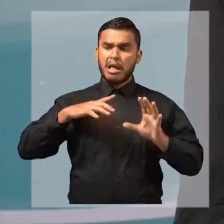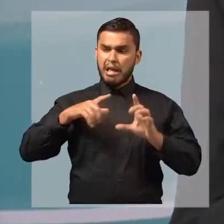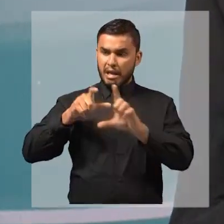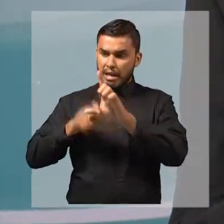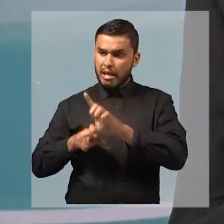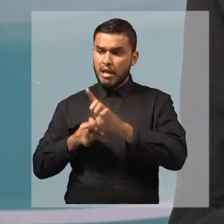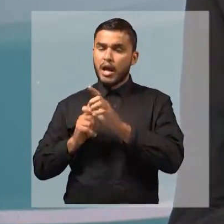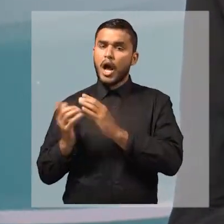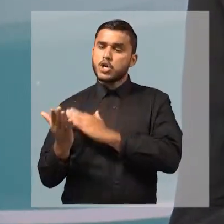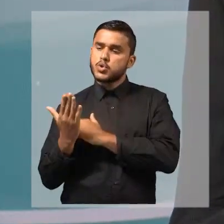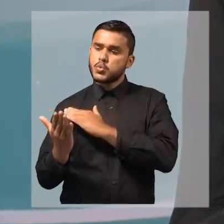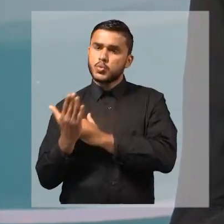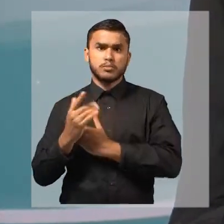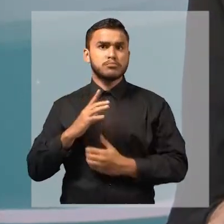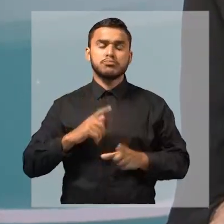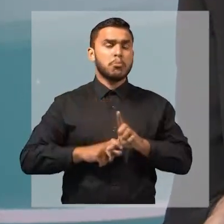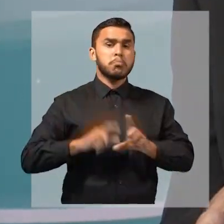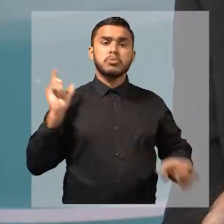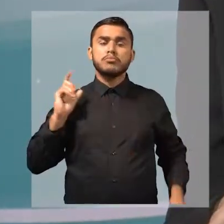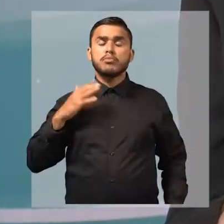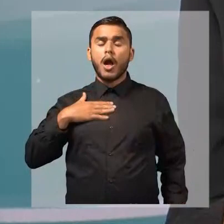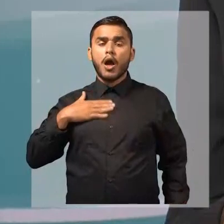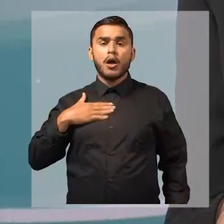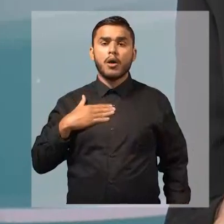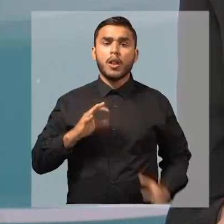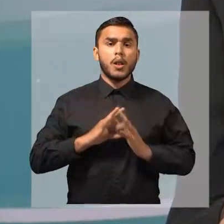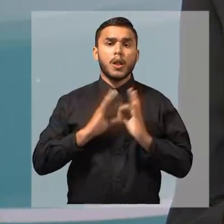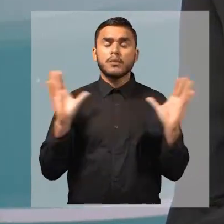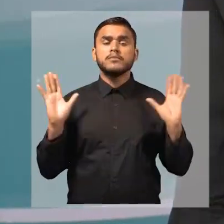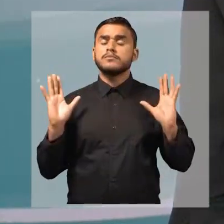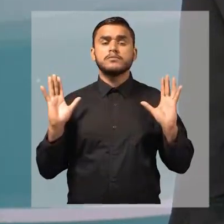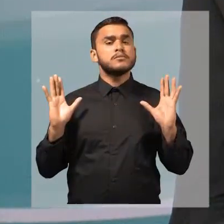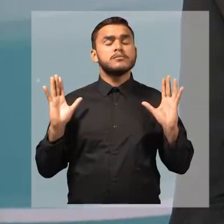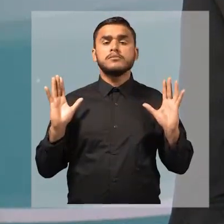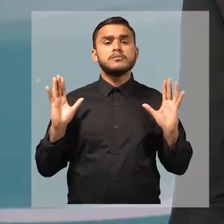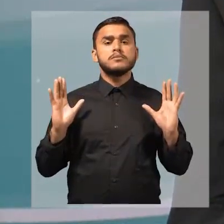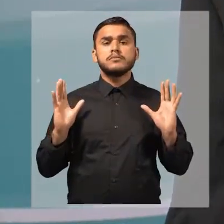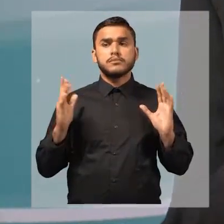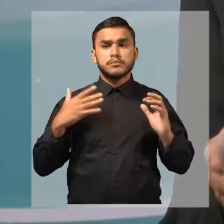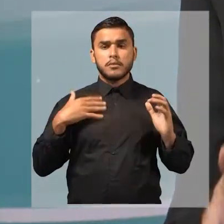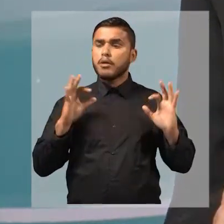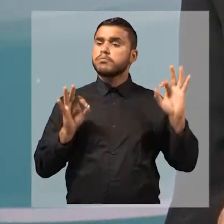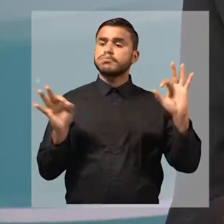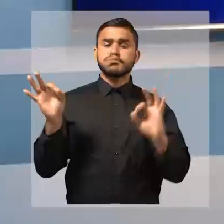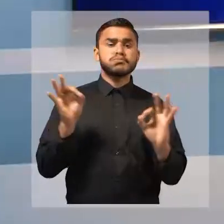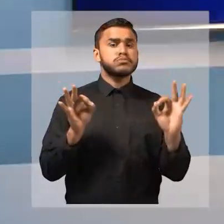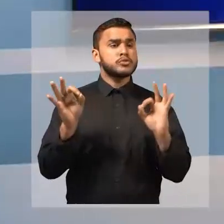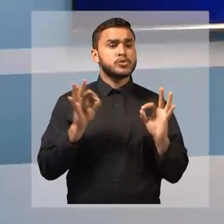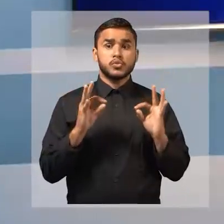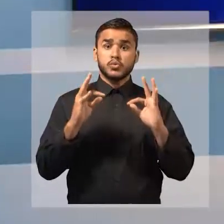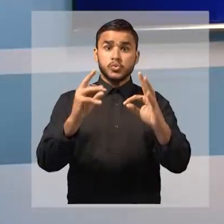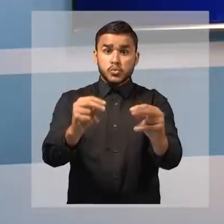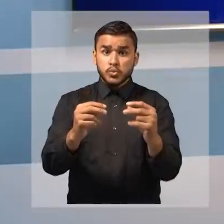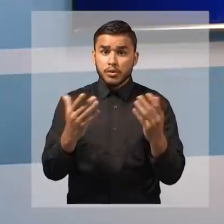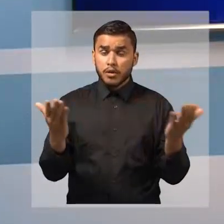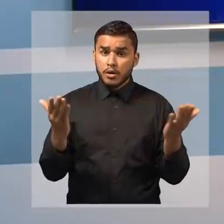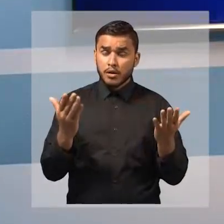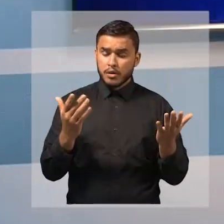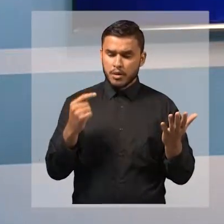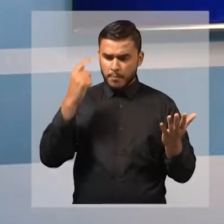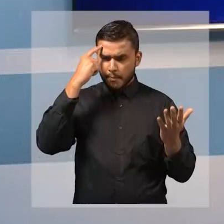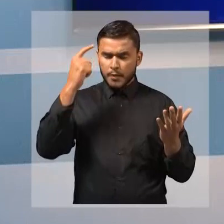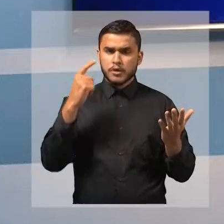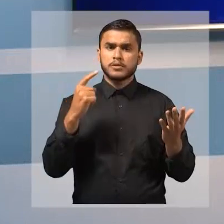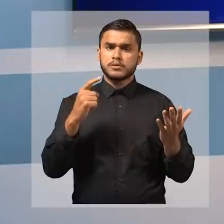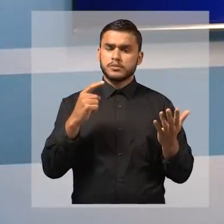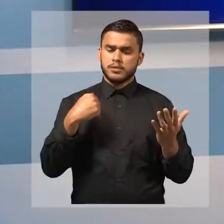né? Essa cooptação do legislativo pelo executivo, que aconteceu, né? Tudo que o executivo queria, o legislativo fazia, e